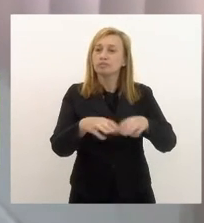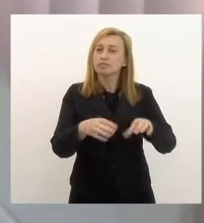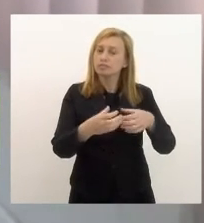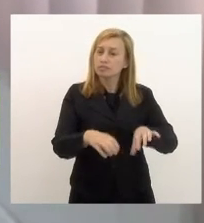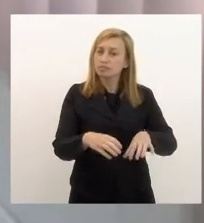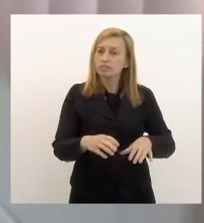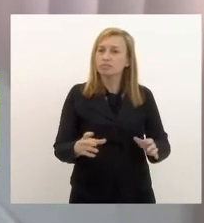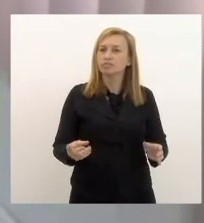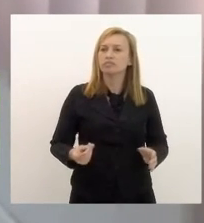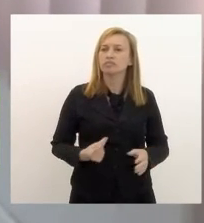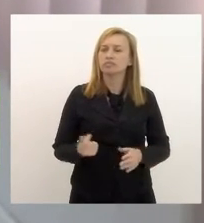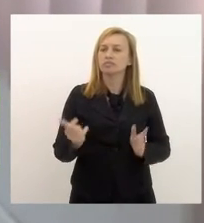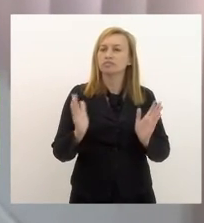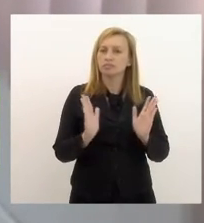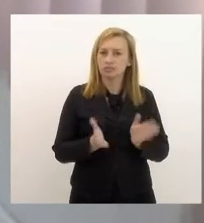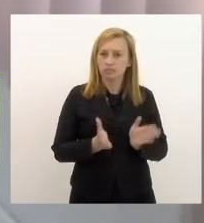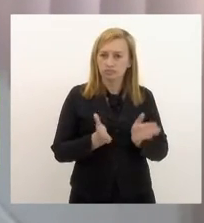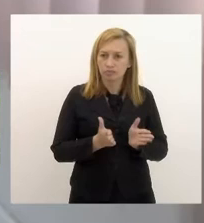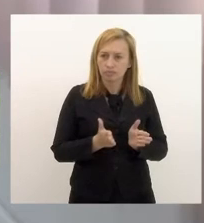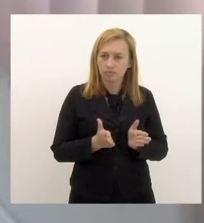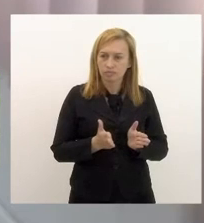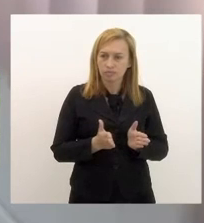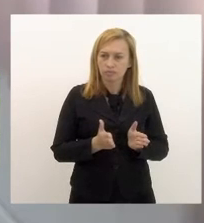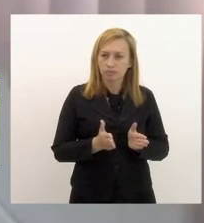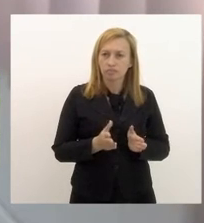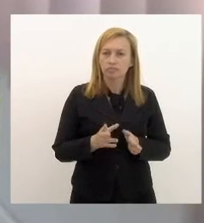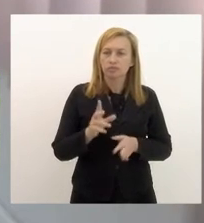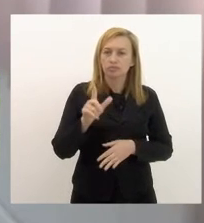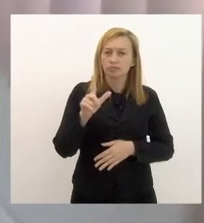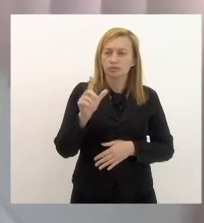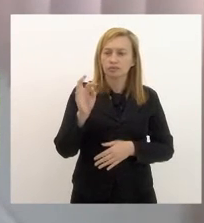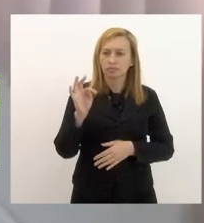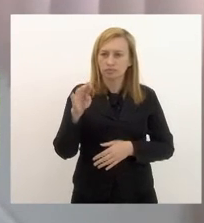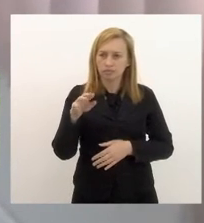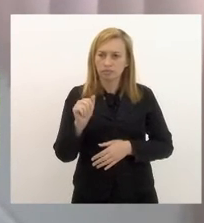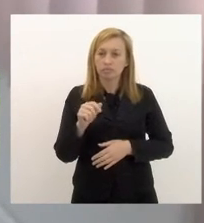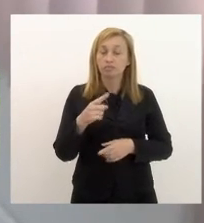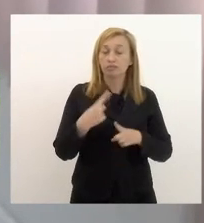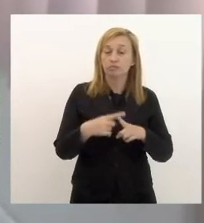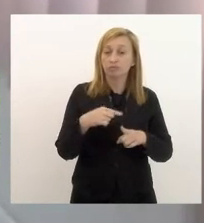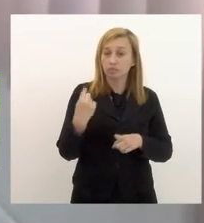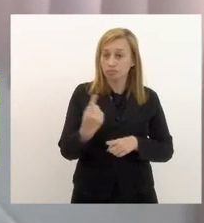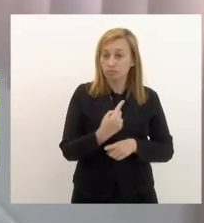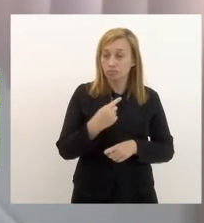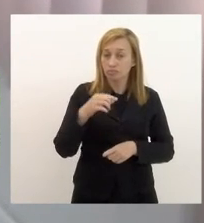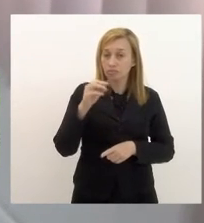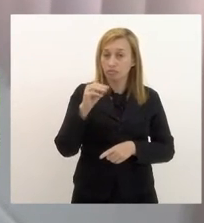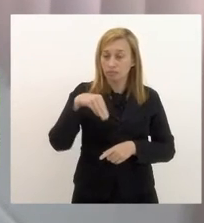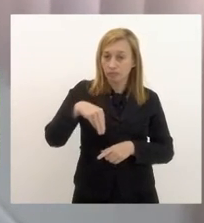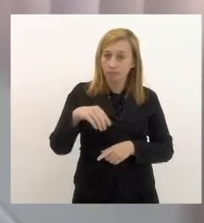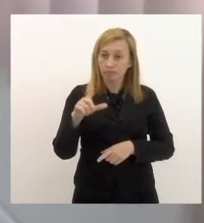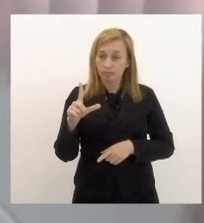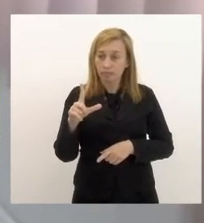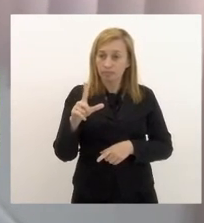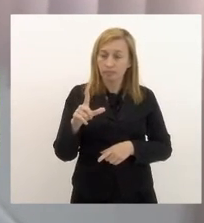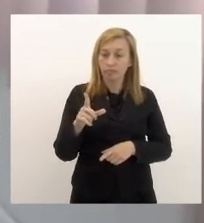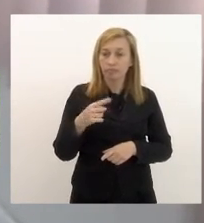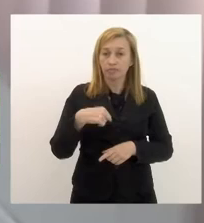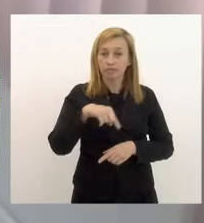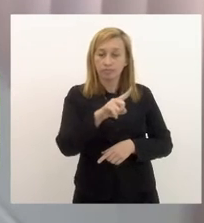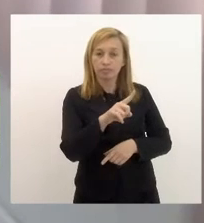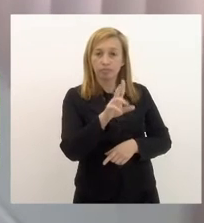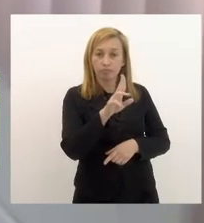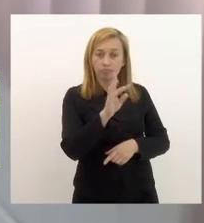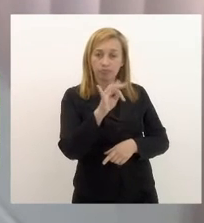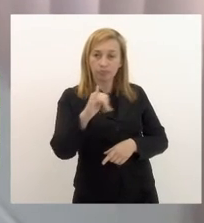que saiu hoje para 25 legit porque o nossos vieses estava na UTI atualmente